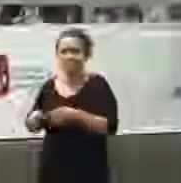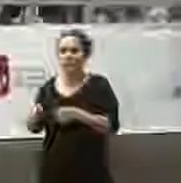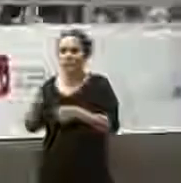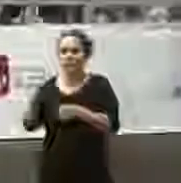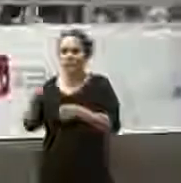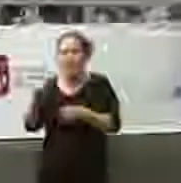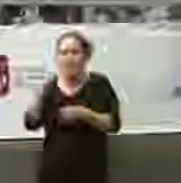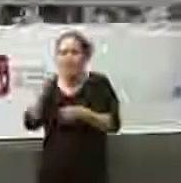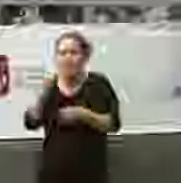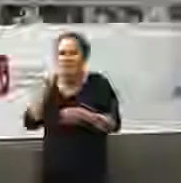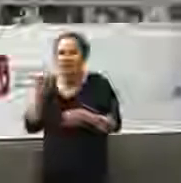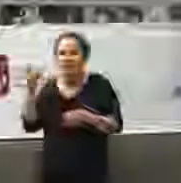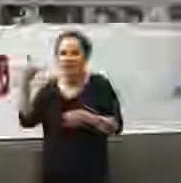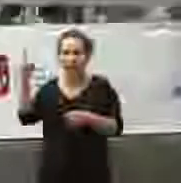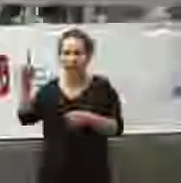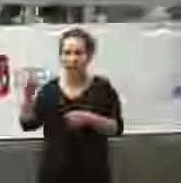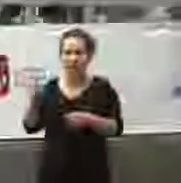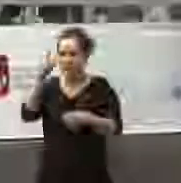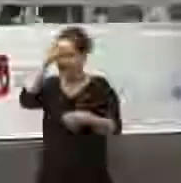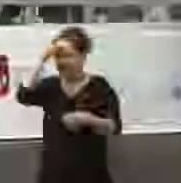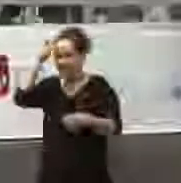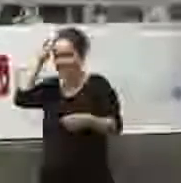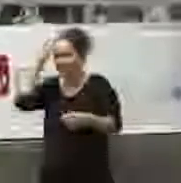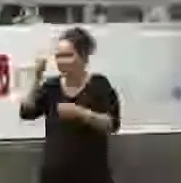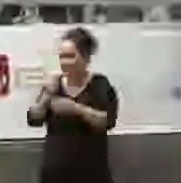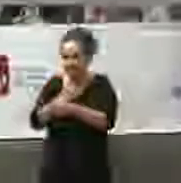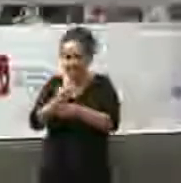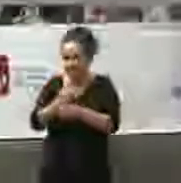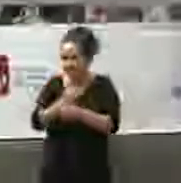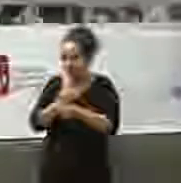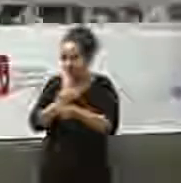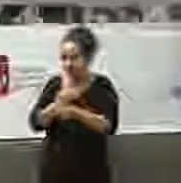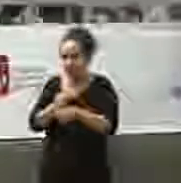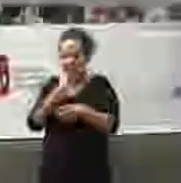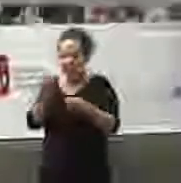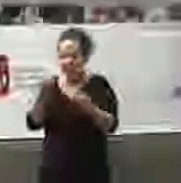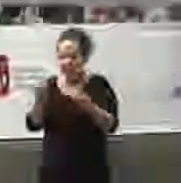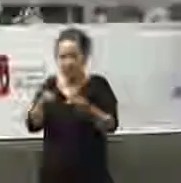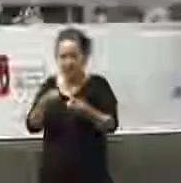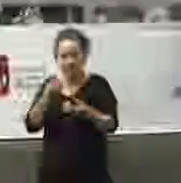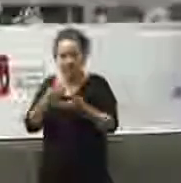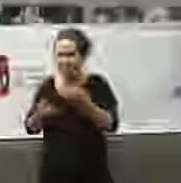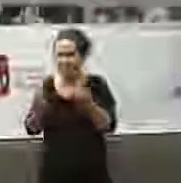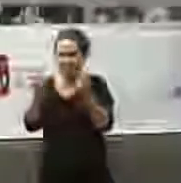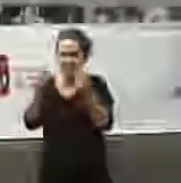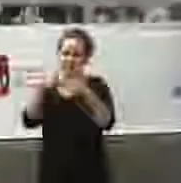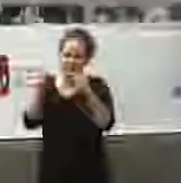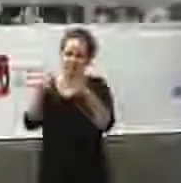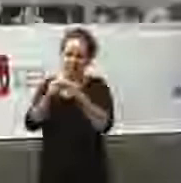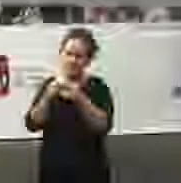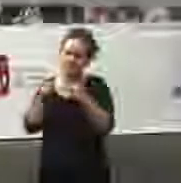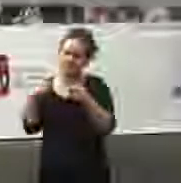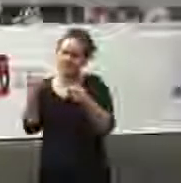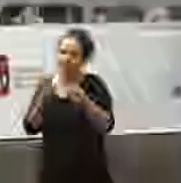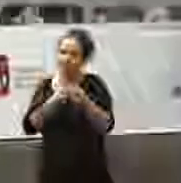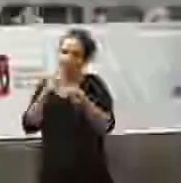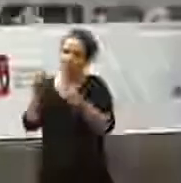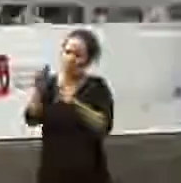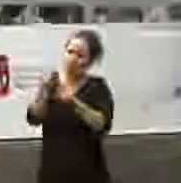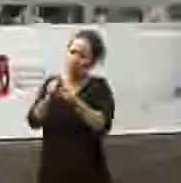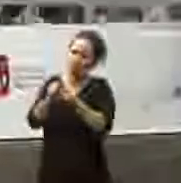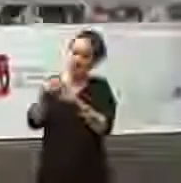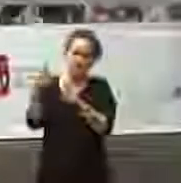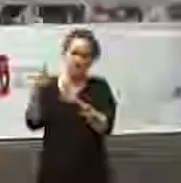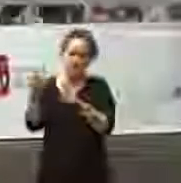dólares por paciente por ano né isso certamente é quebrar o distrito federal e nós acabamos neva há alguns meses depois conseguindo uma